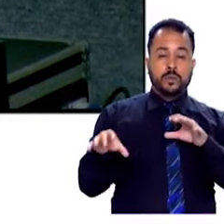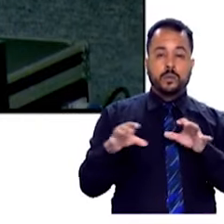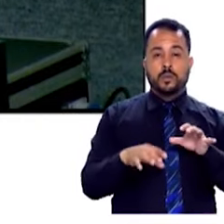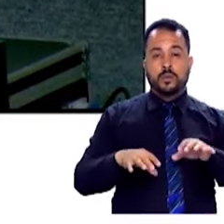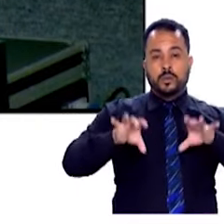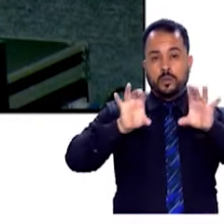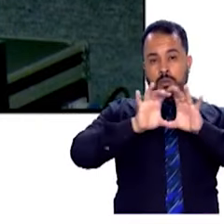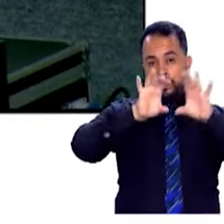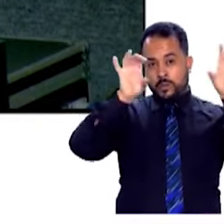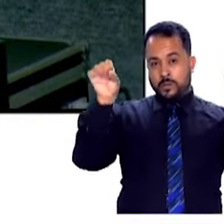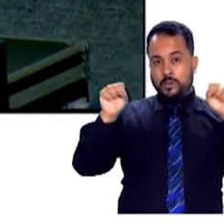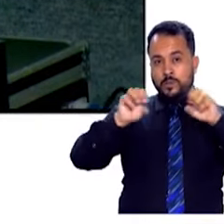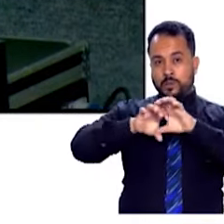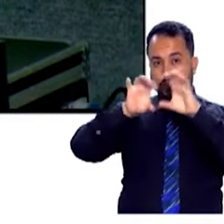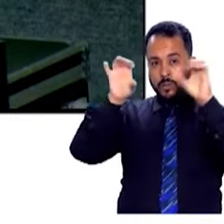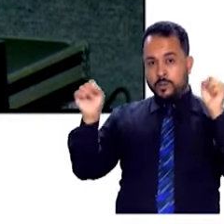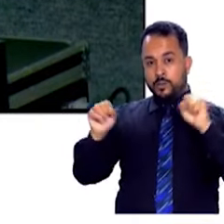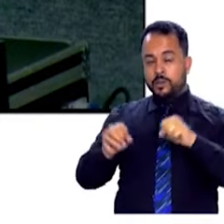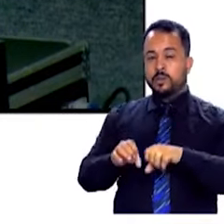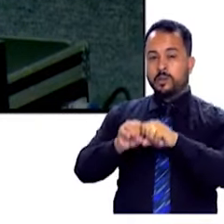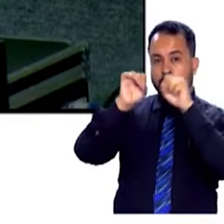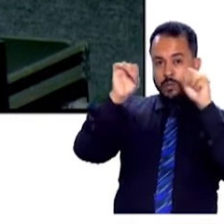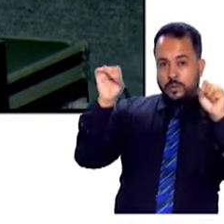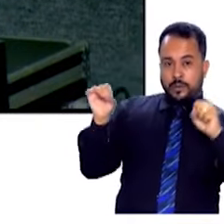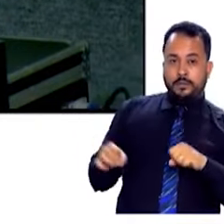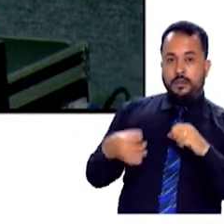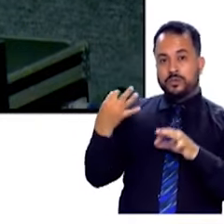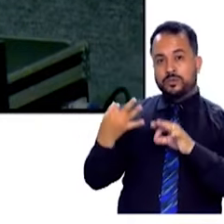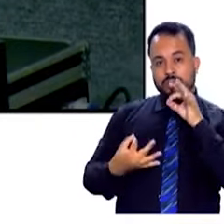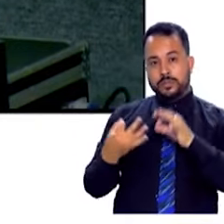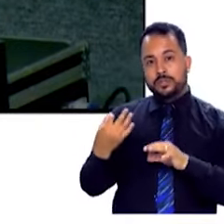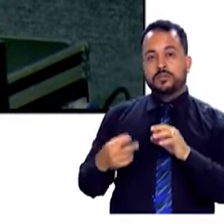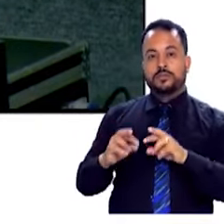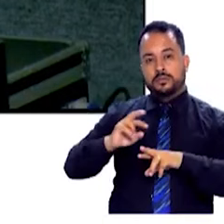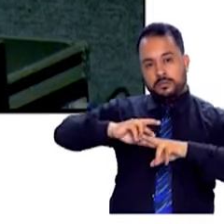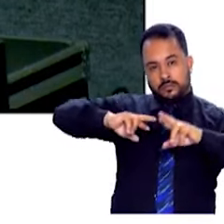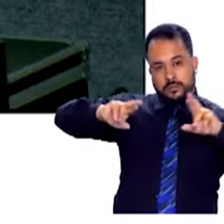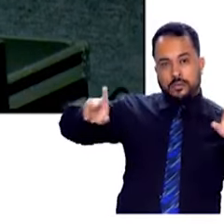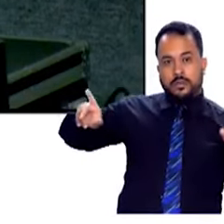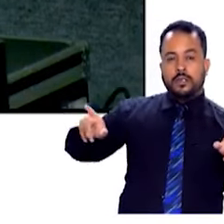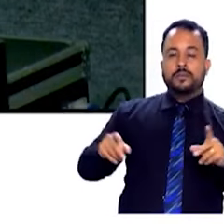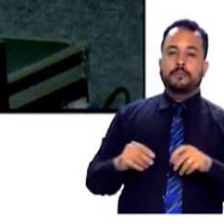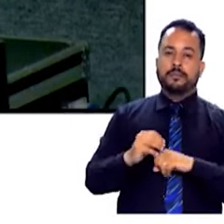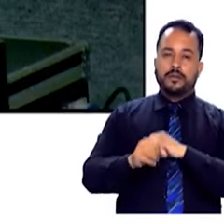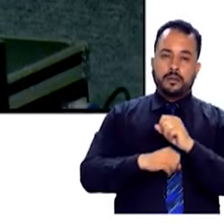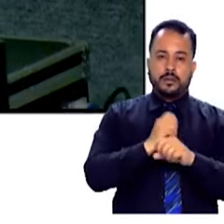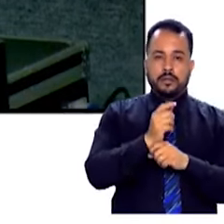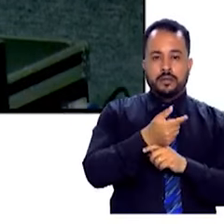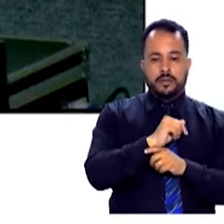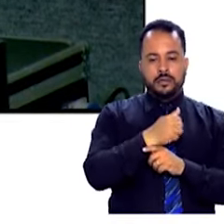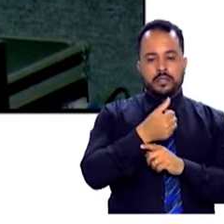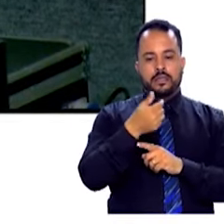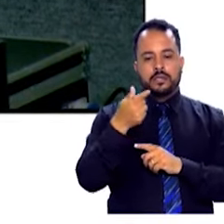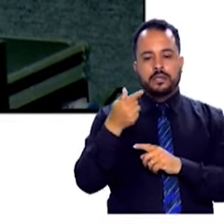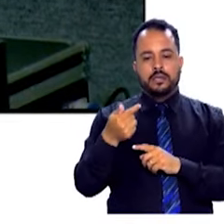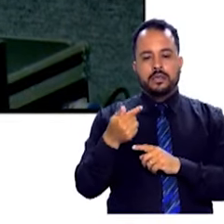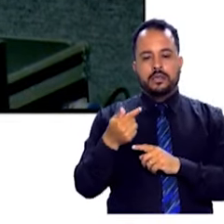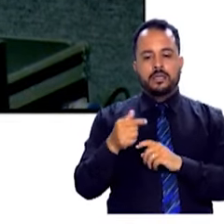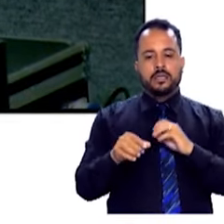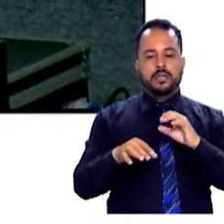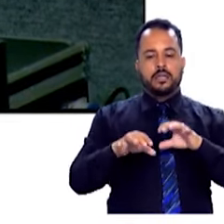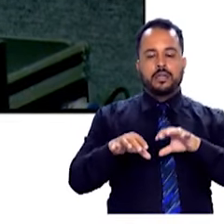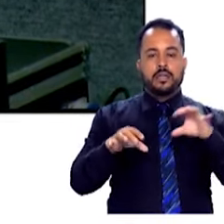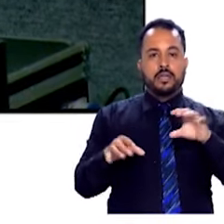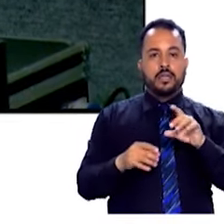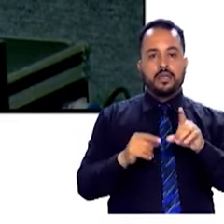dois duas dois sistemas jurídicos diferenciados eh em 1707 depois da Revolução Gloriosa eh o Guilherme D